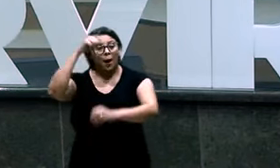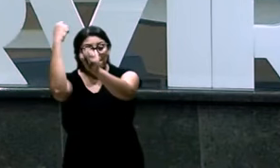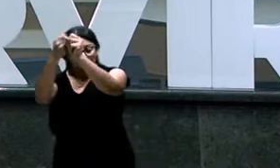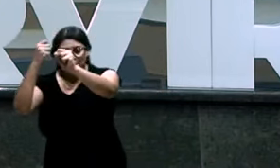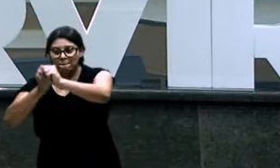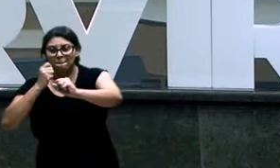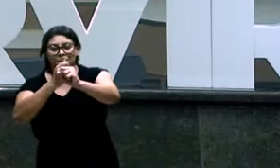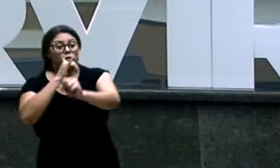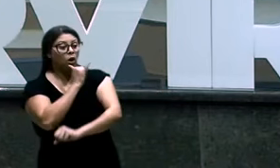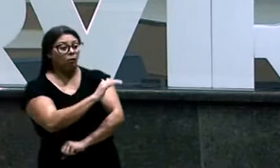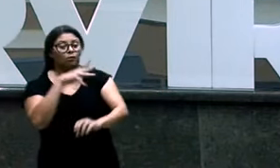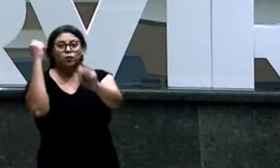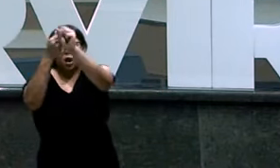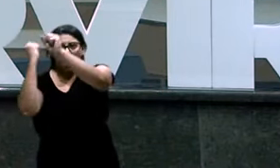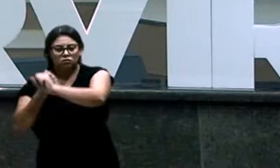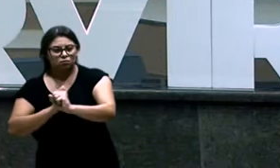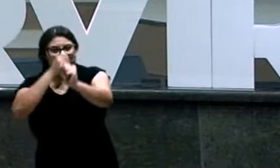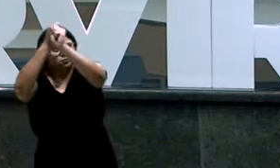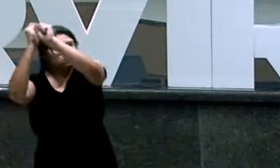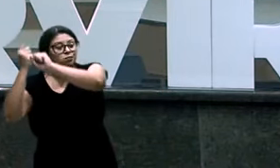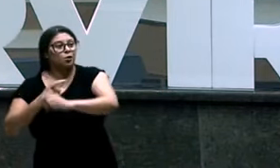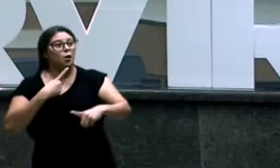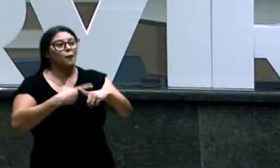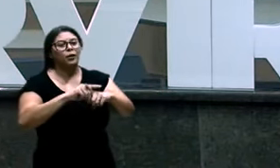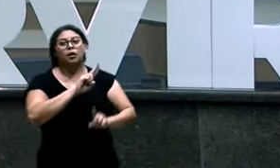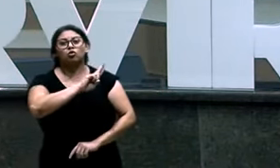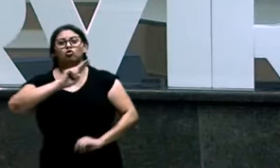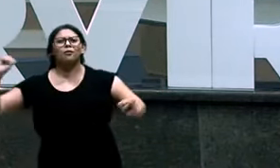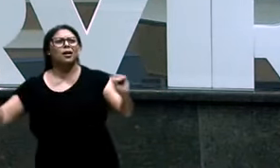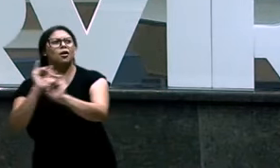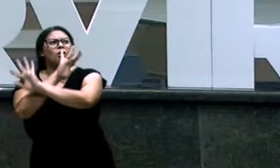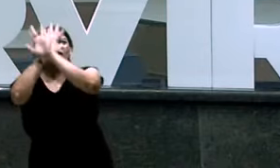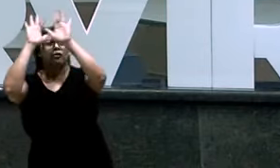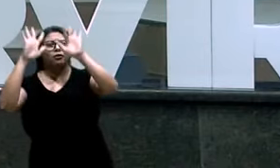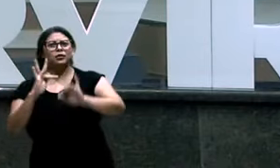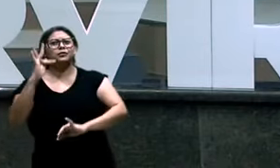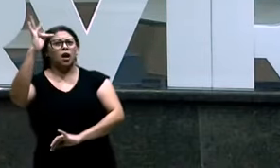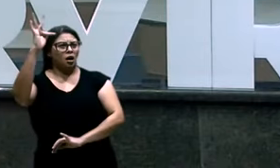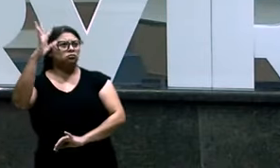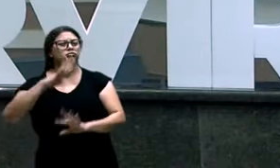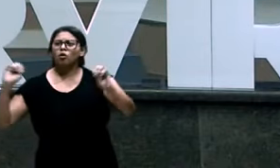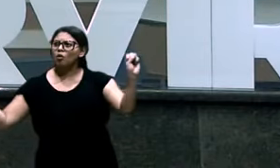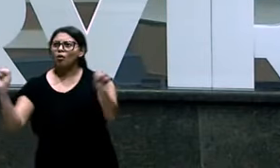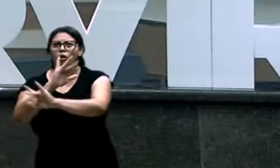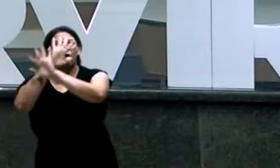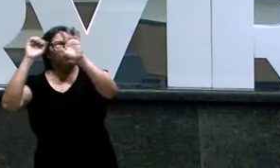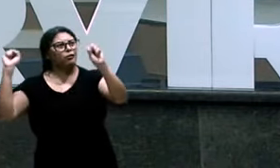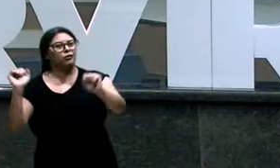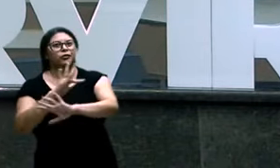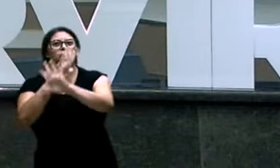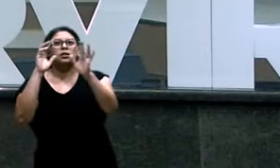casa, e o meu nome será glorificado. Eu vou repetir: